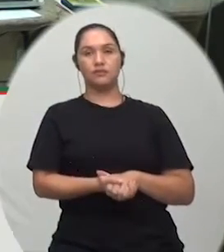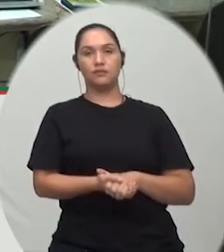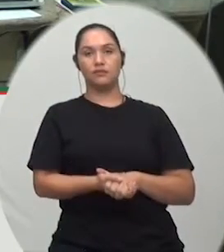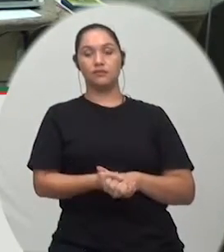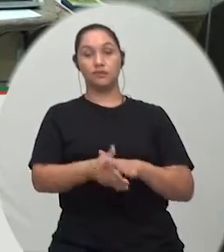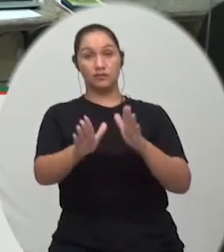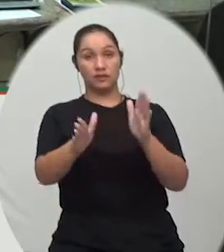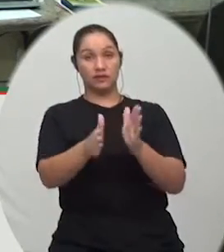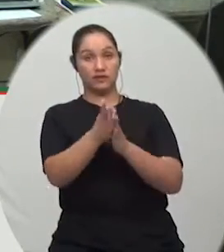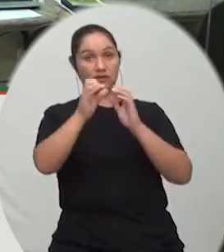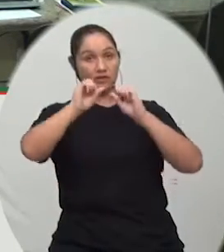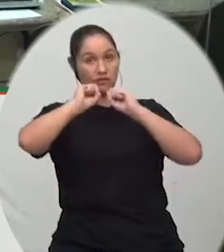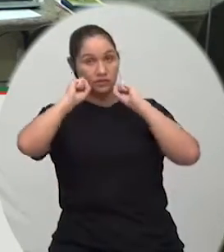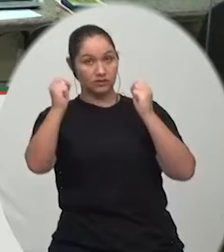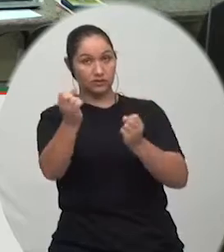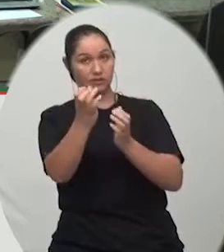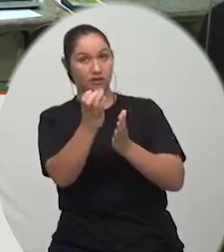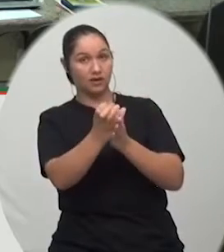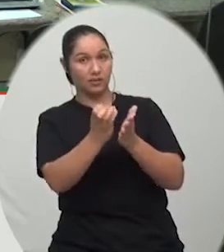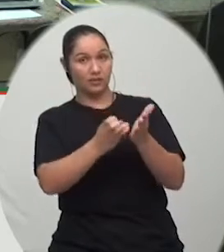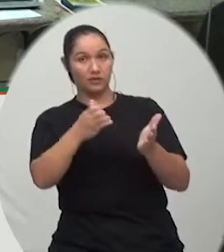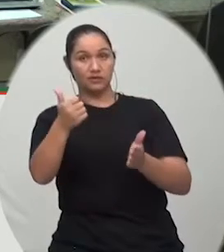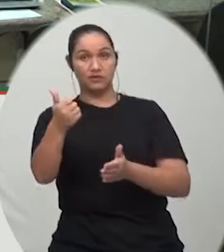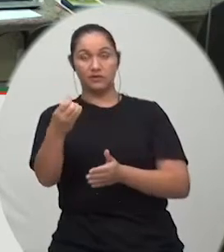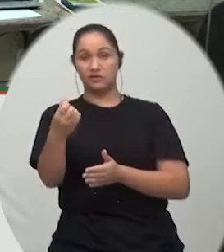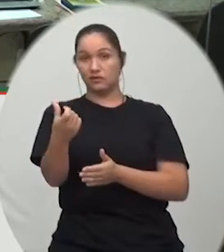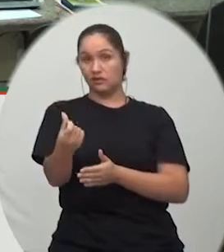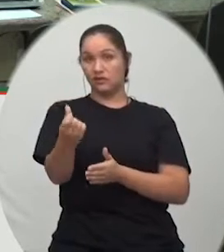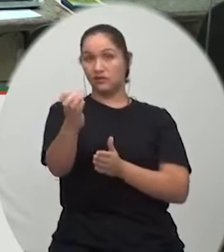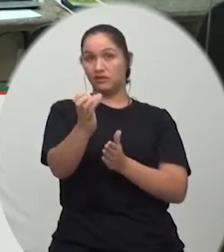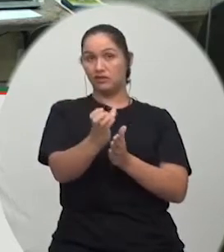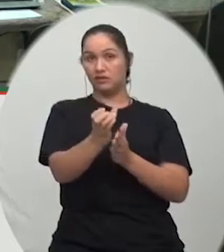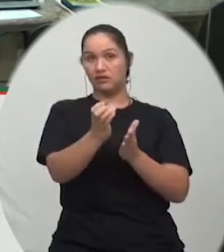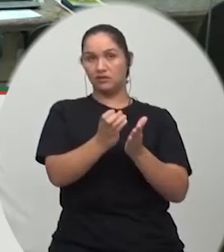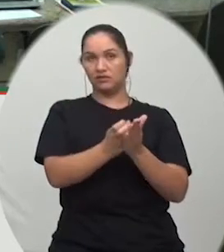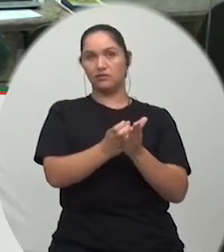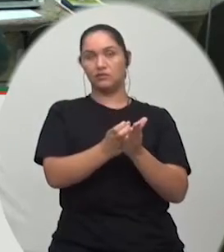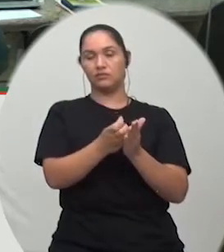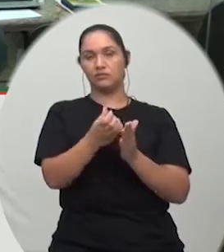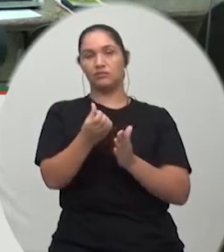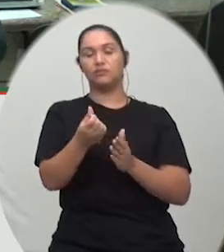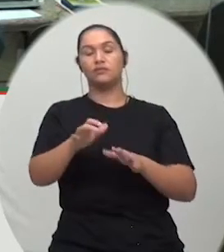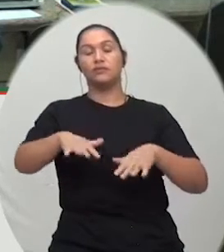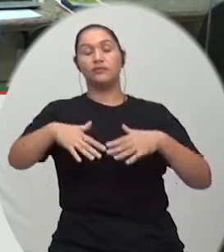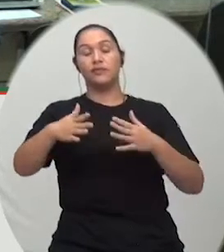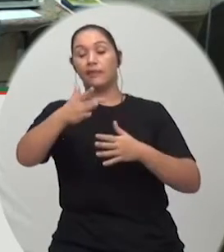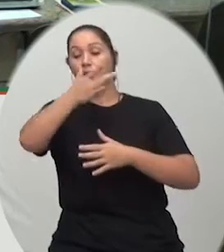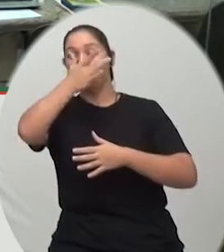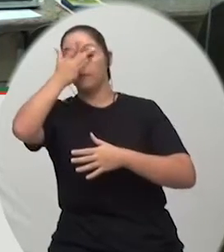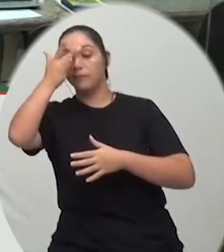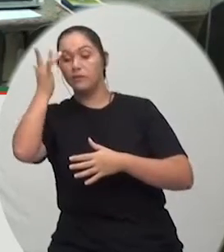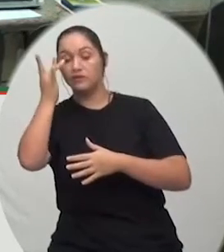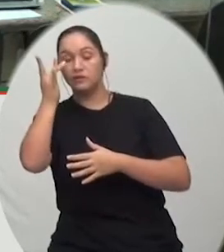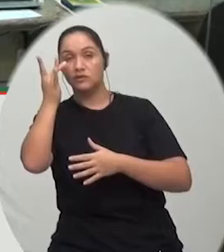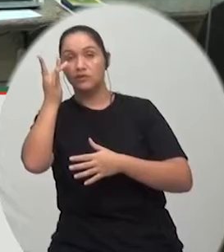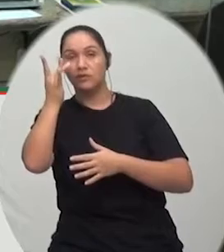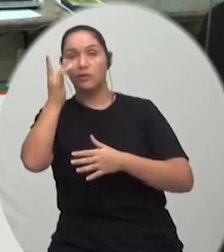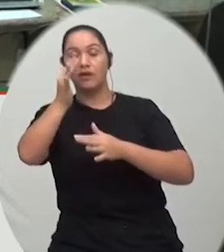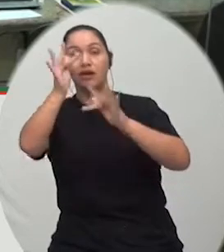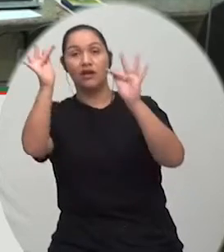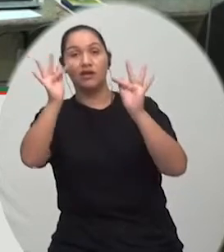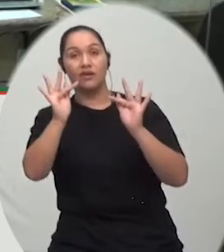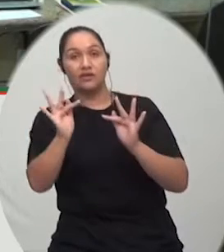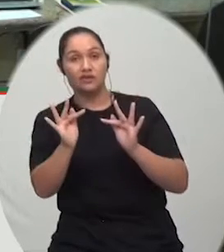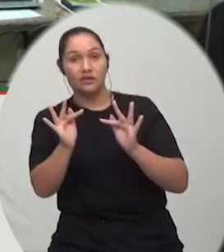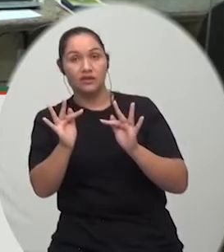Salmos capítulo 106, versículo 3. Bem-aventurados os que guardam a retidão